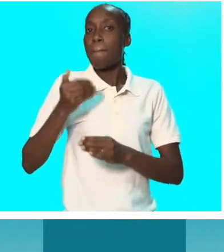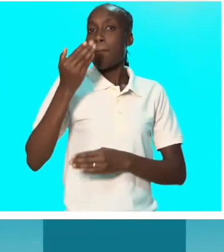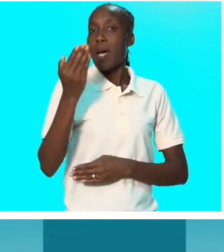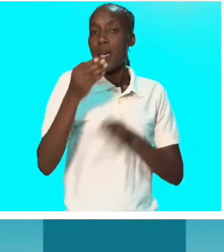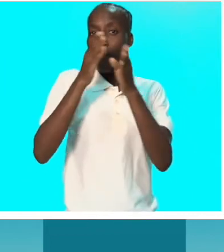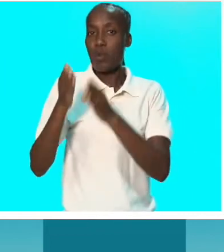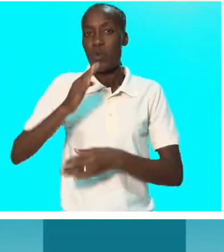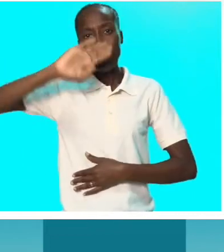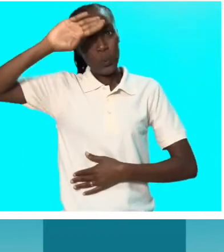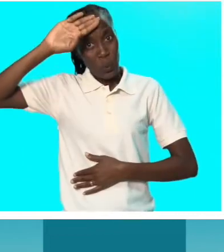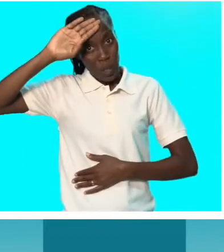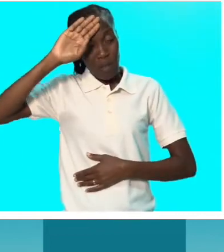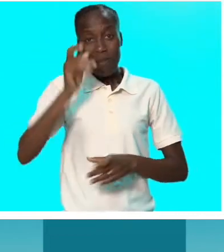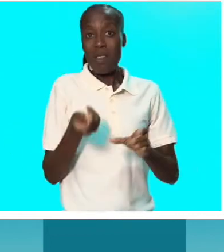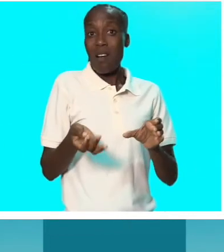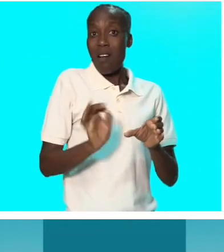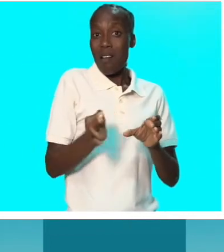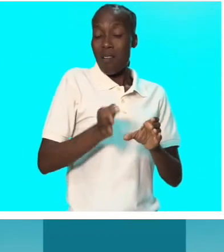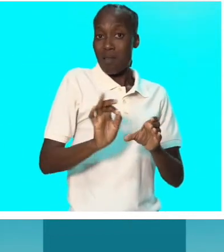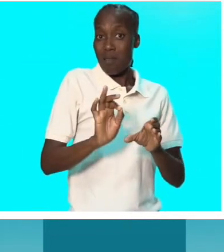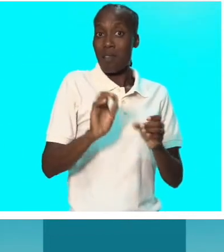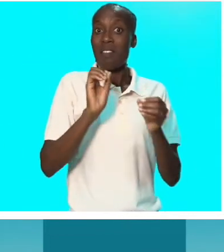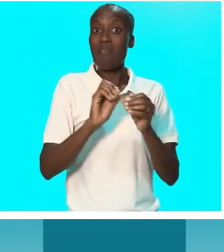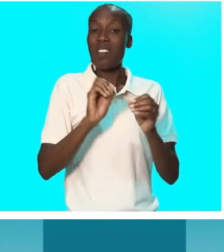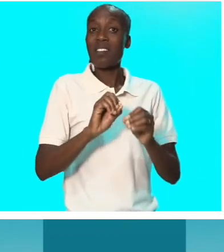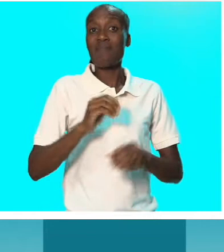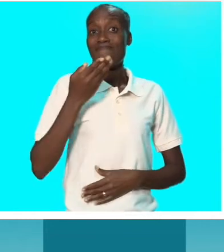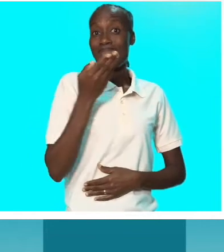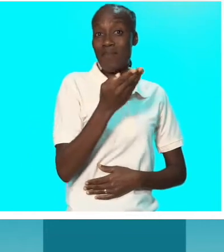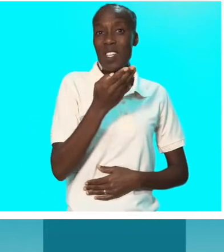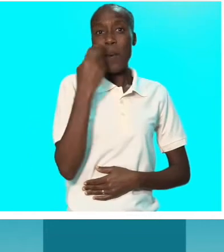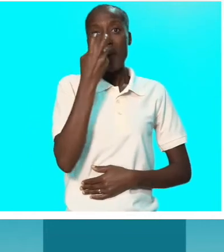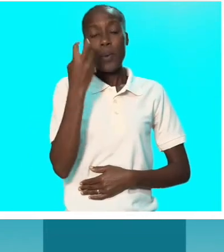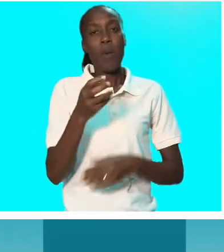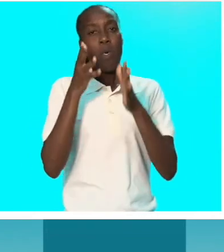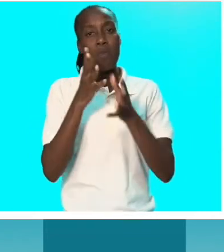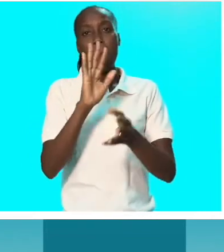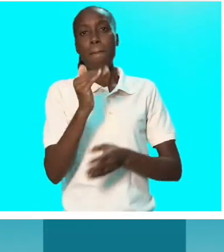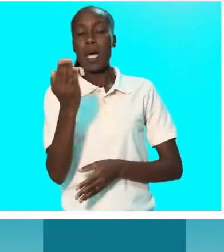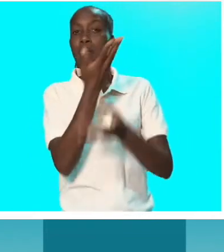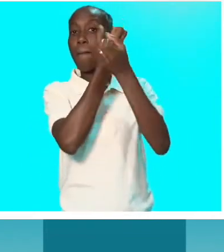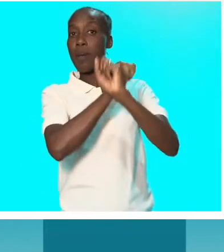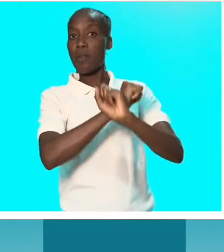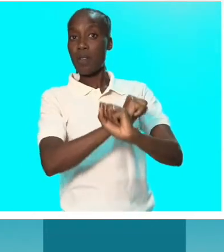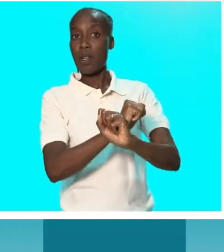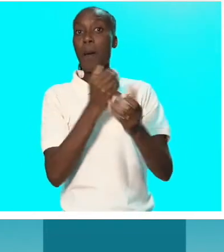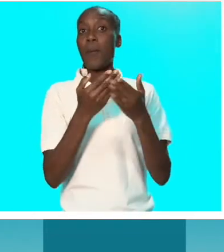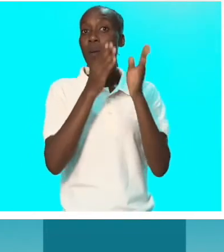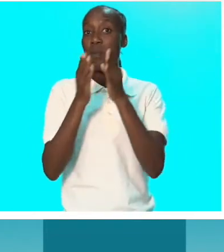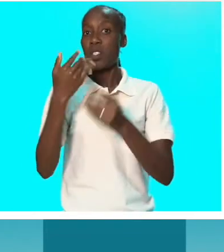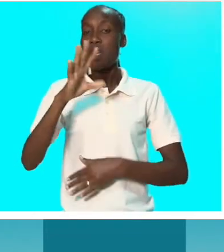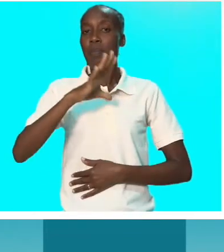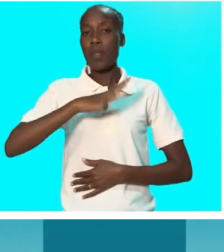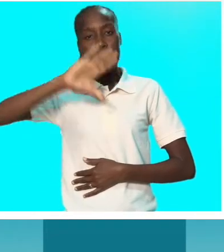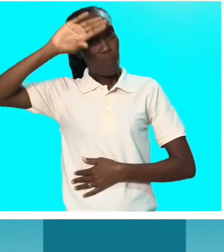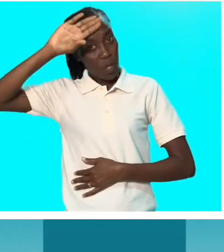para a diabetes mellitus. Desta forma, adotar estratégias para prevenir, para os